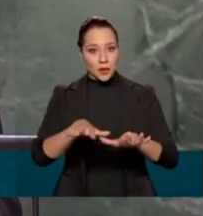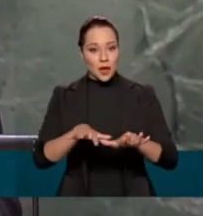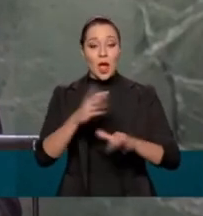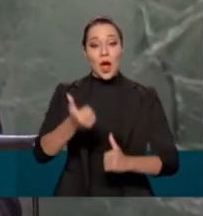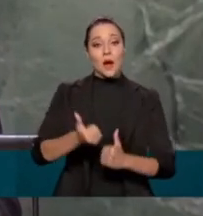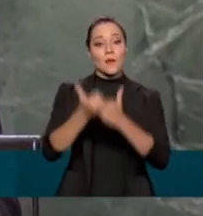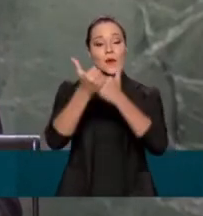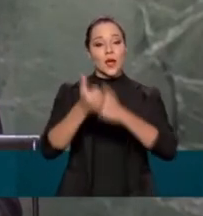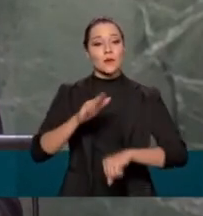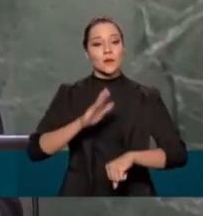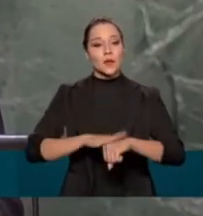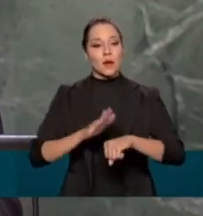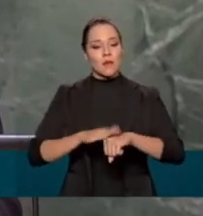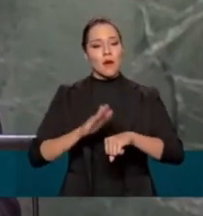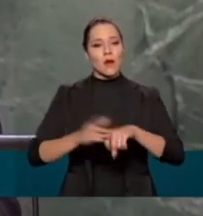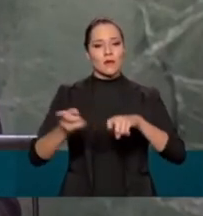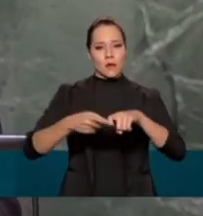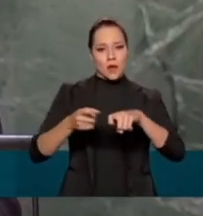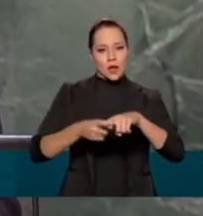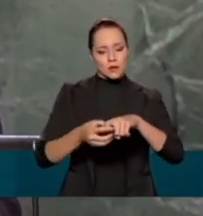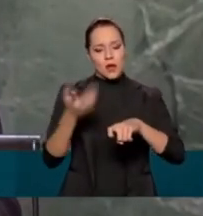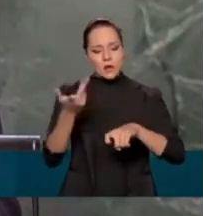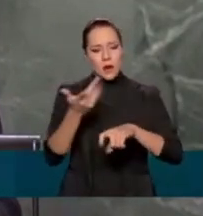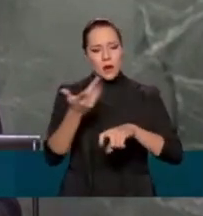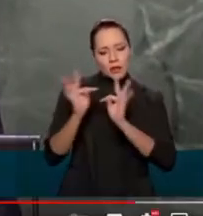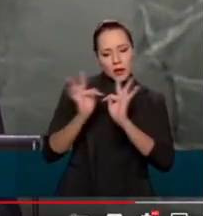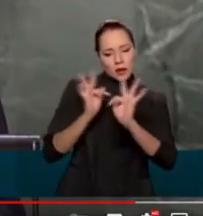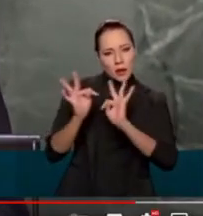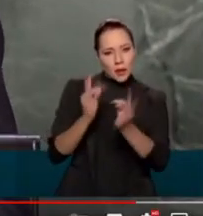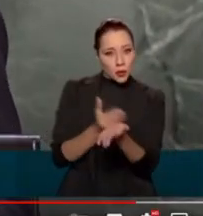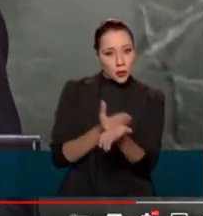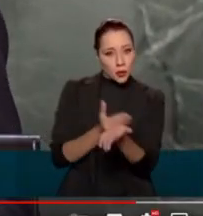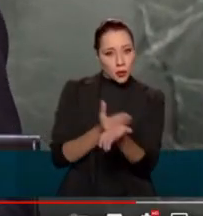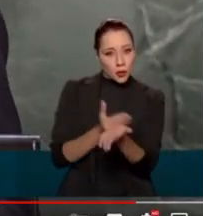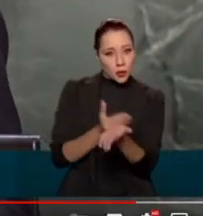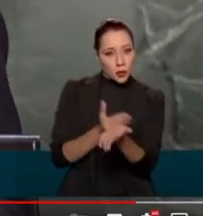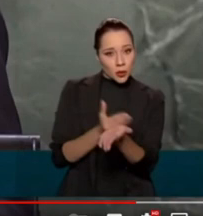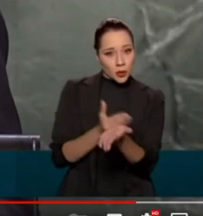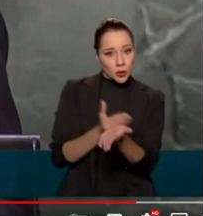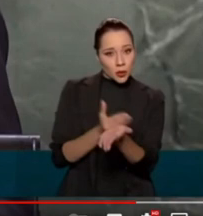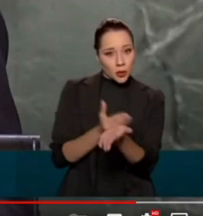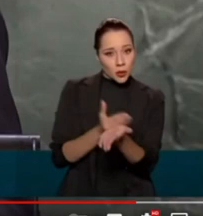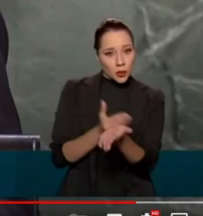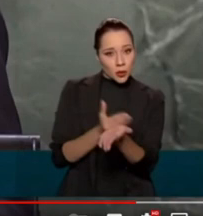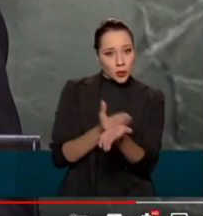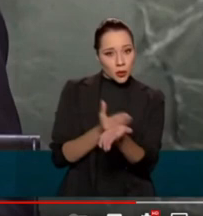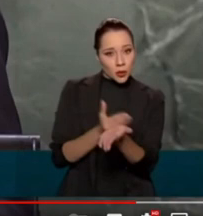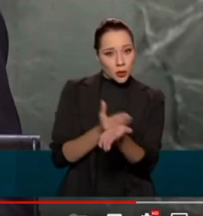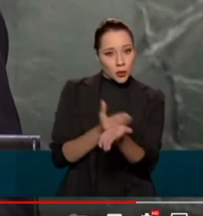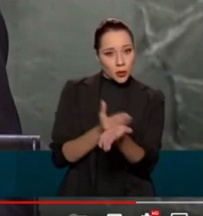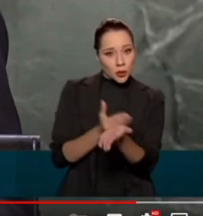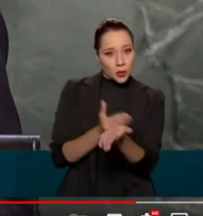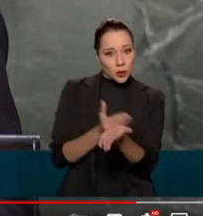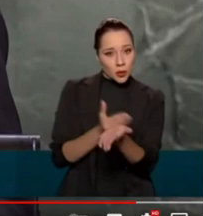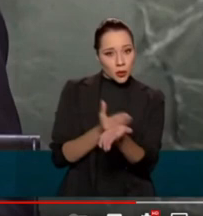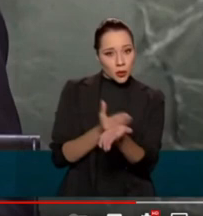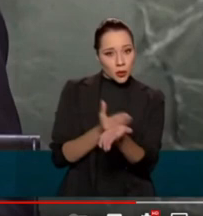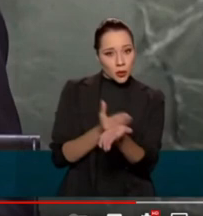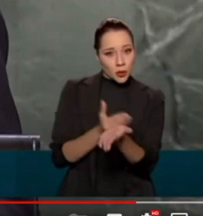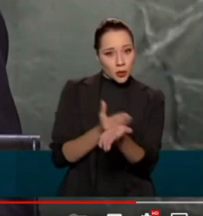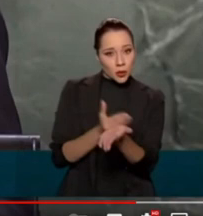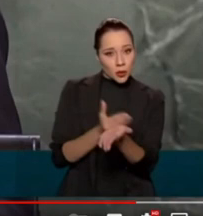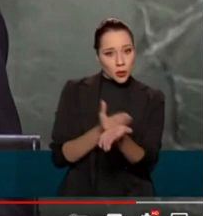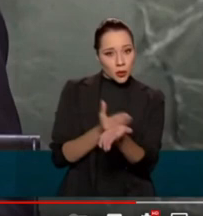apoiamos autonomia do médico na busca do tratamento precoce depois ele vai mudar o nome para tratamento